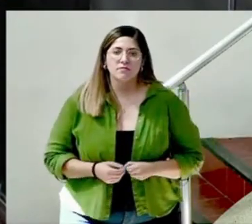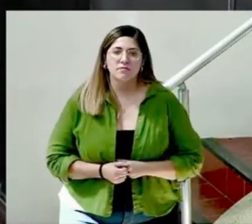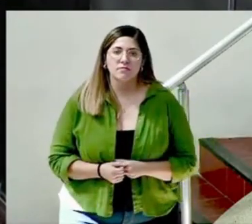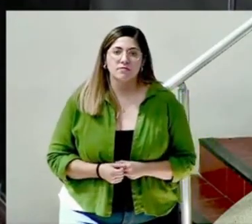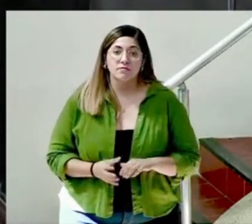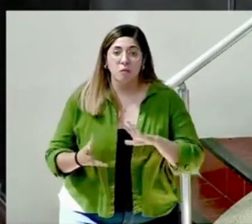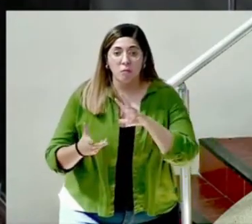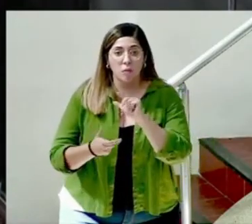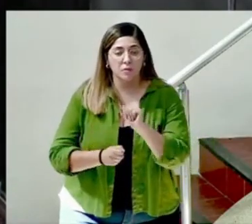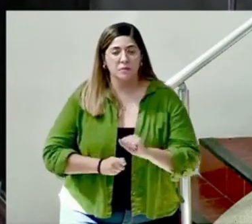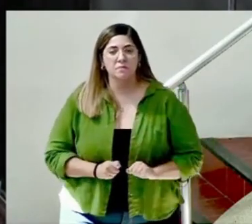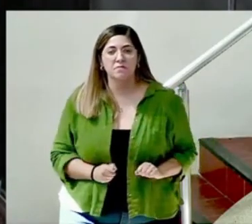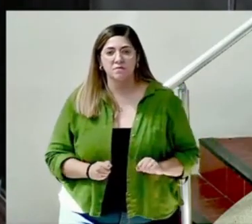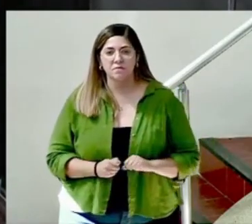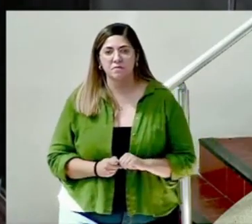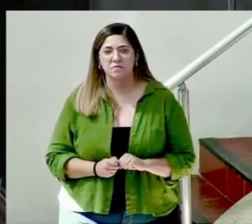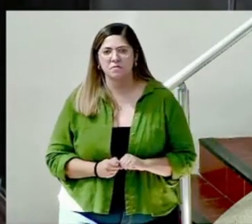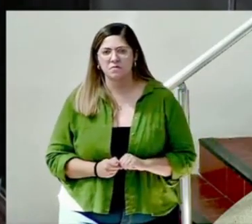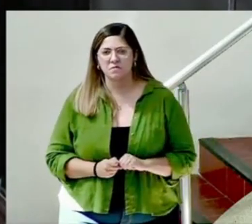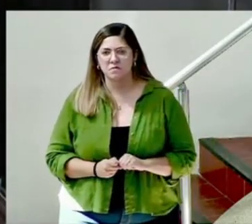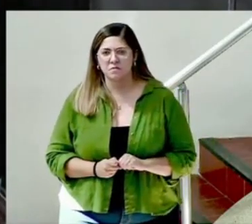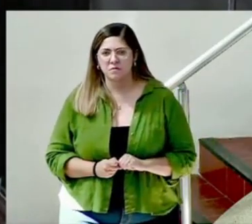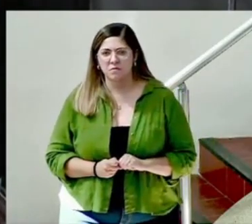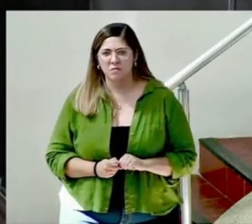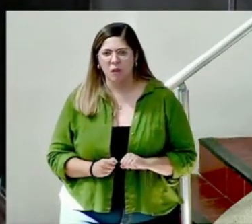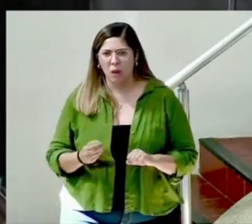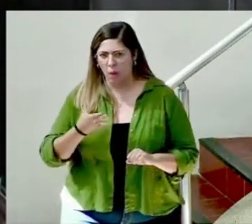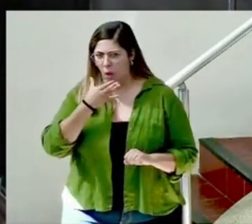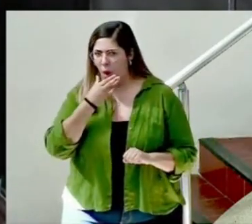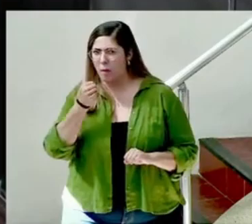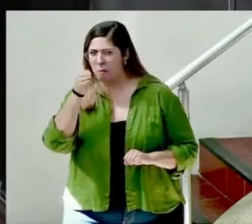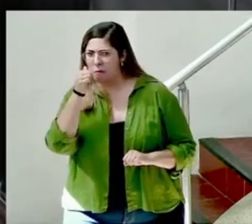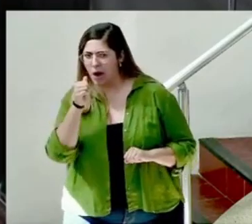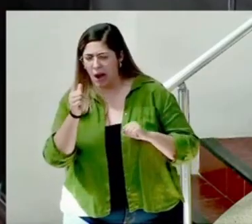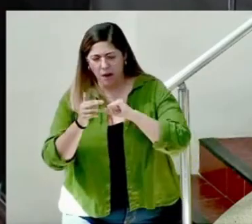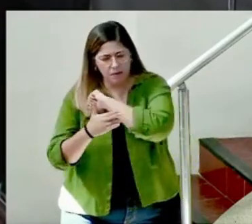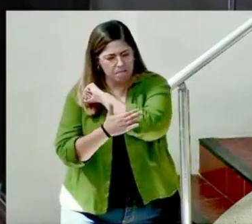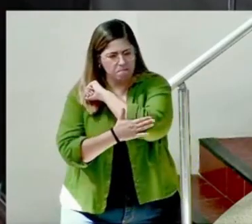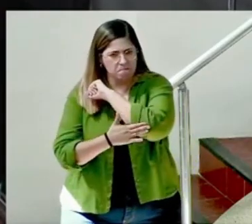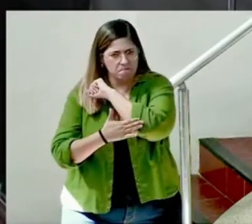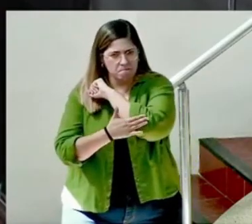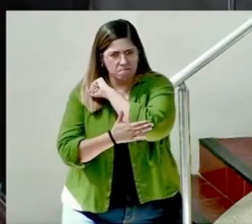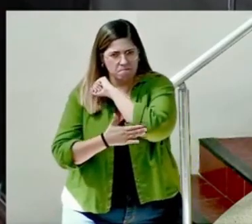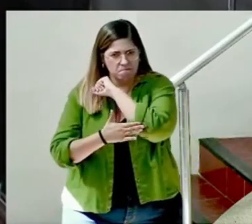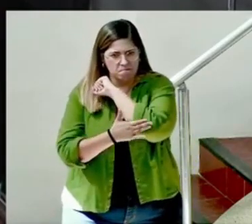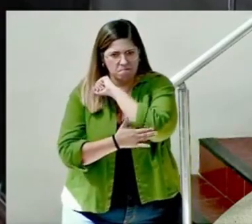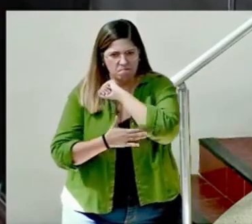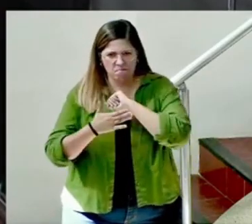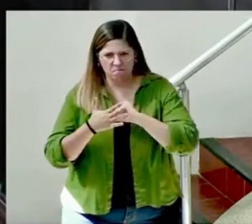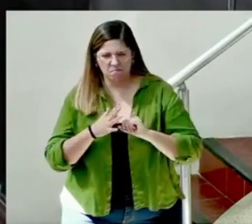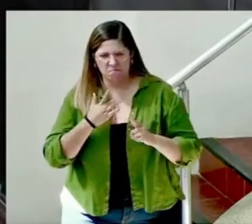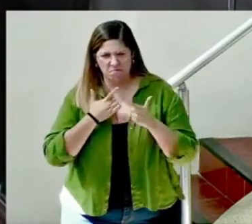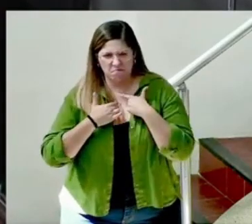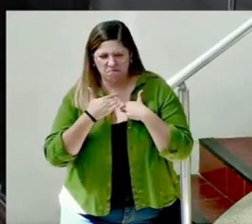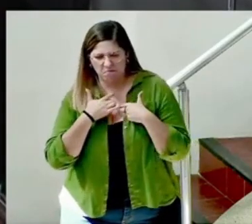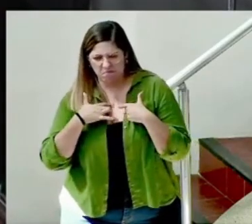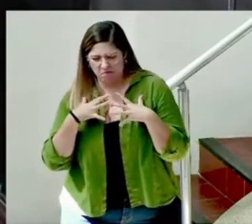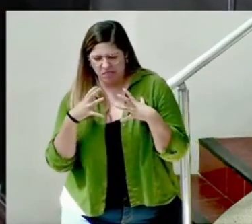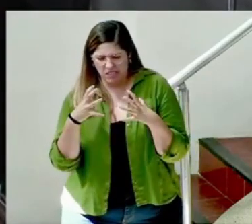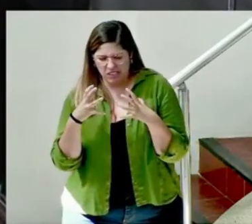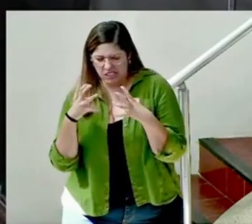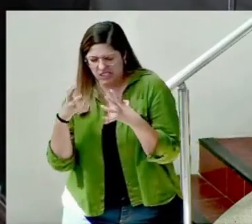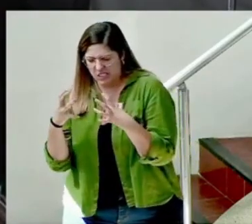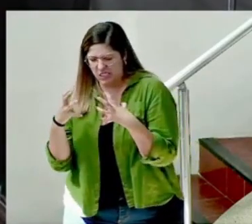O olho mau é o olho invejoso. É o olho ganancioso. É um olho que